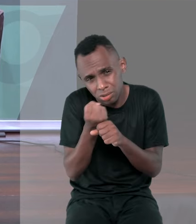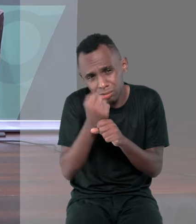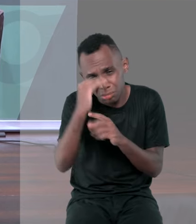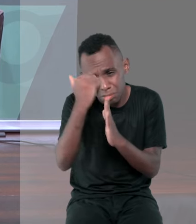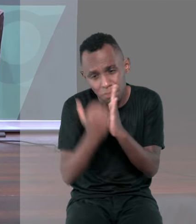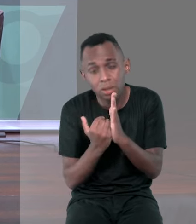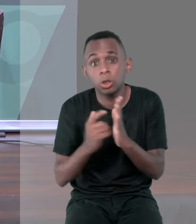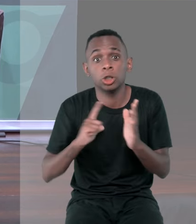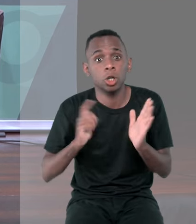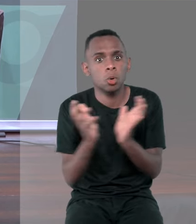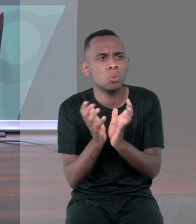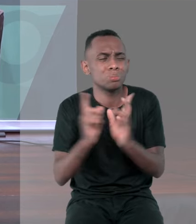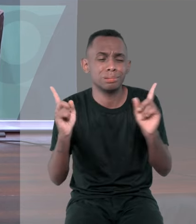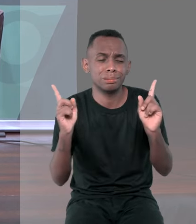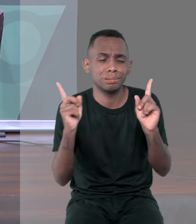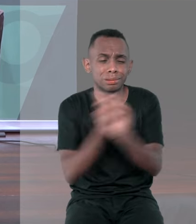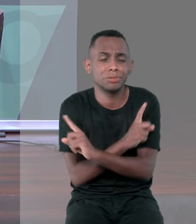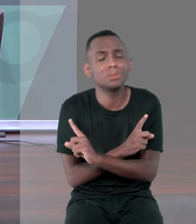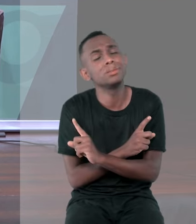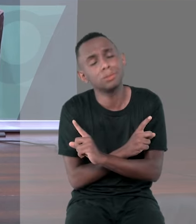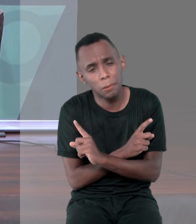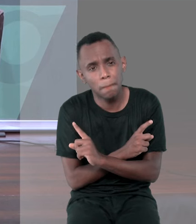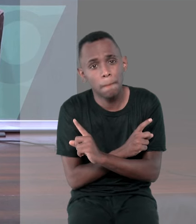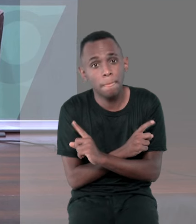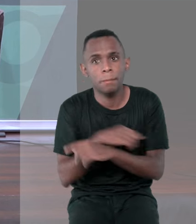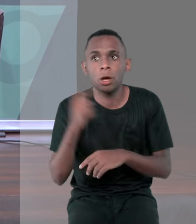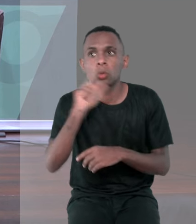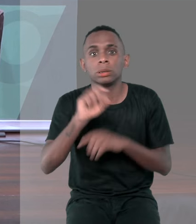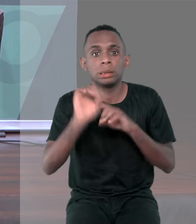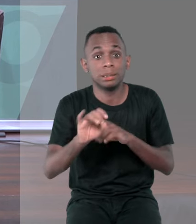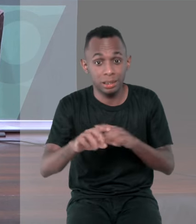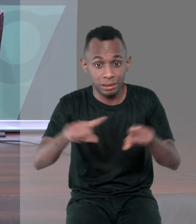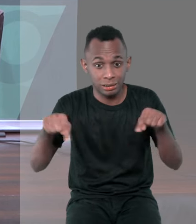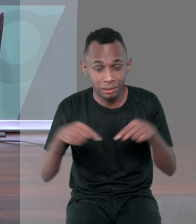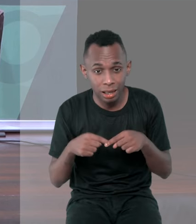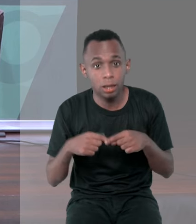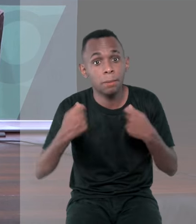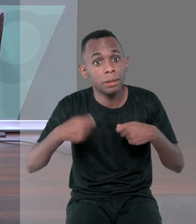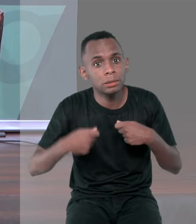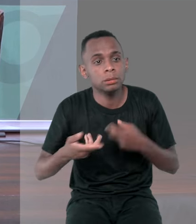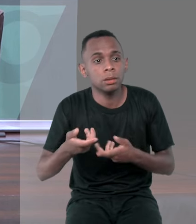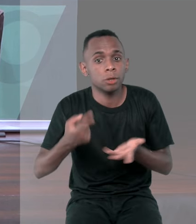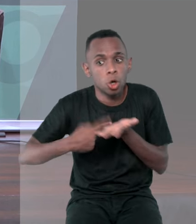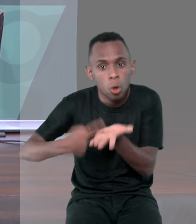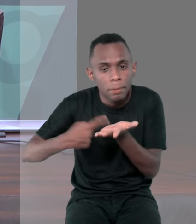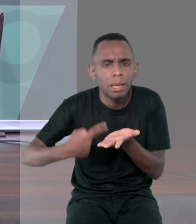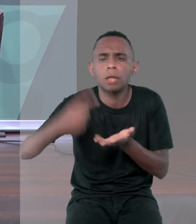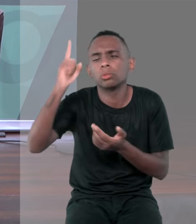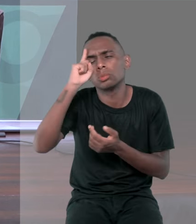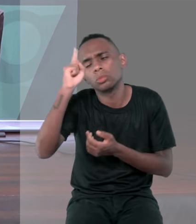A gente tinha turmas muito difíceis, e para você conseguir dar aula para eles, você tinha que negociar todo